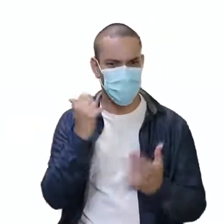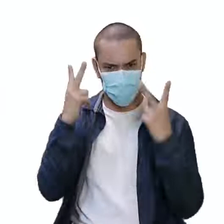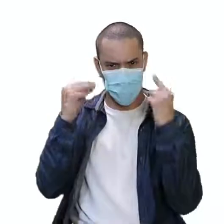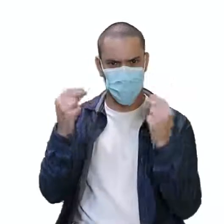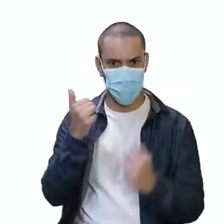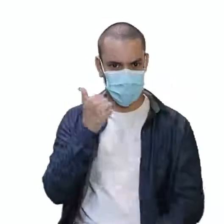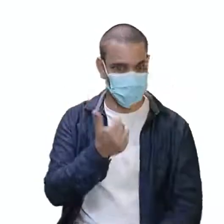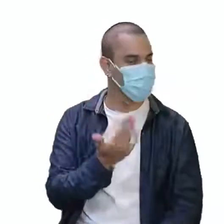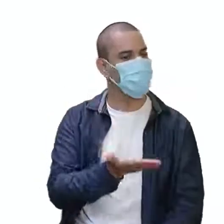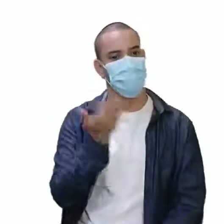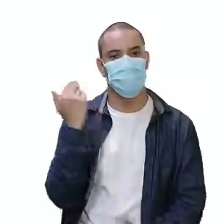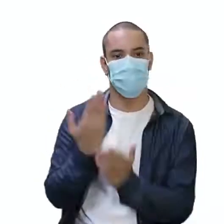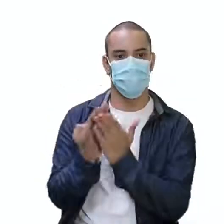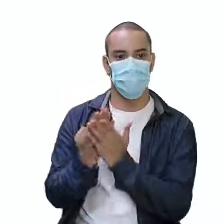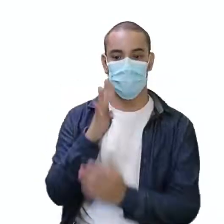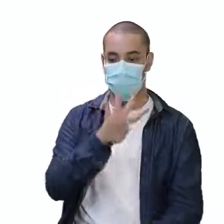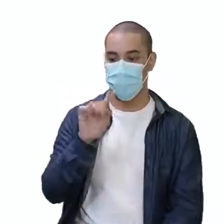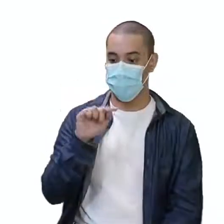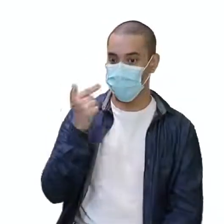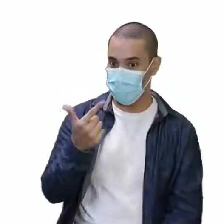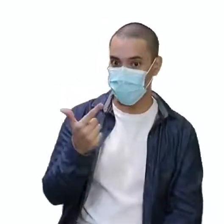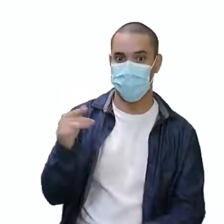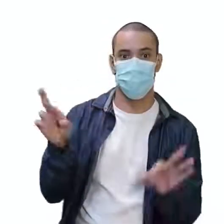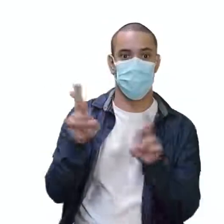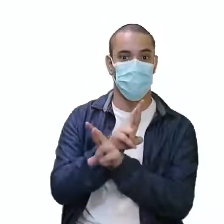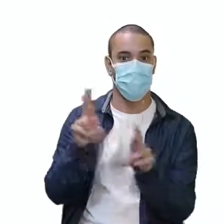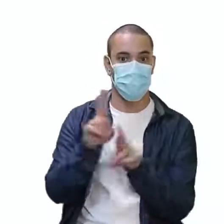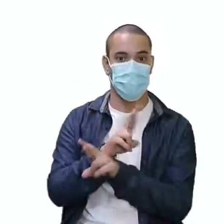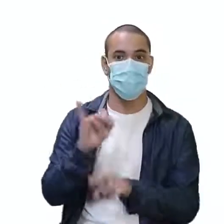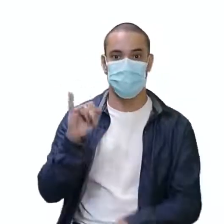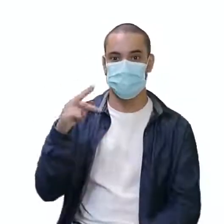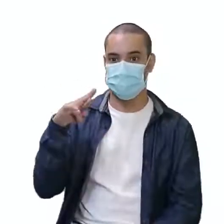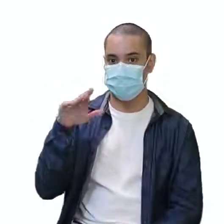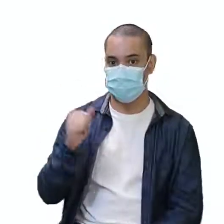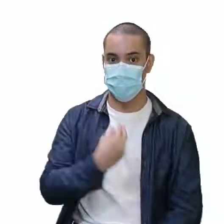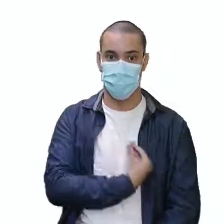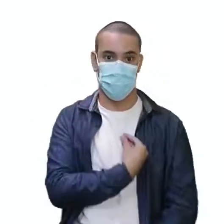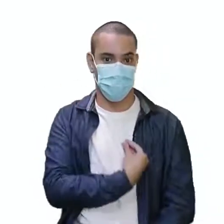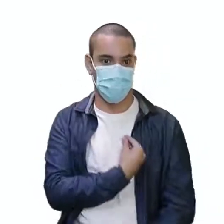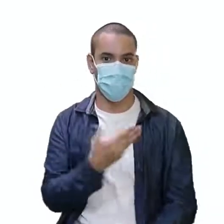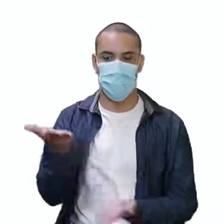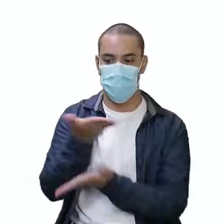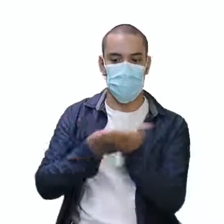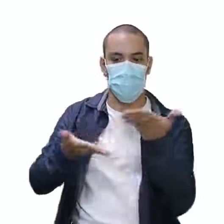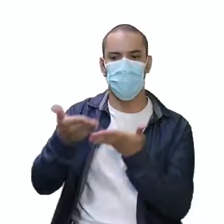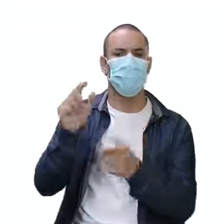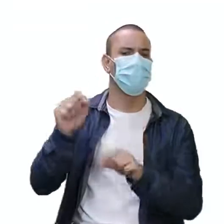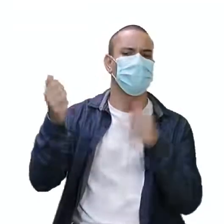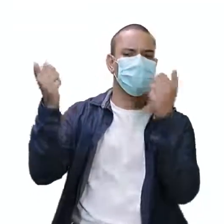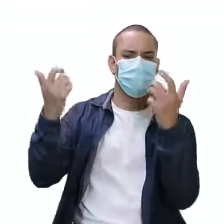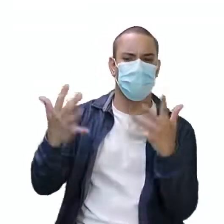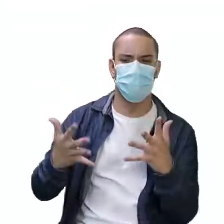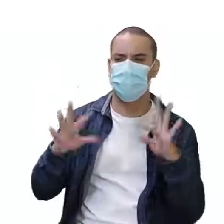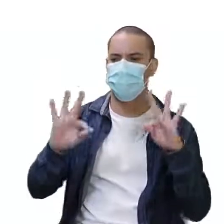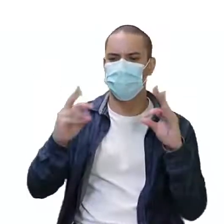Vitinho? Aula 44.2, relações intraespecíficas entre os seres vivos e o que a gente falou, o que a gente